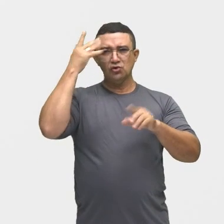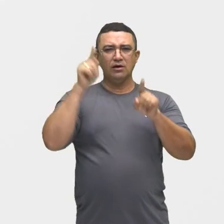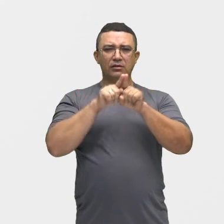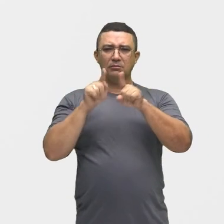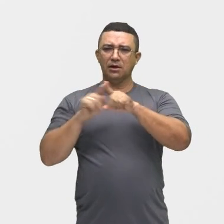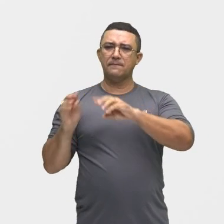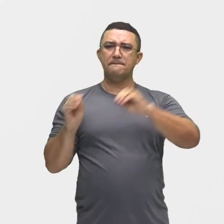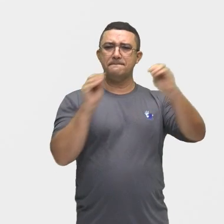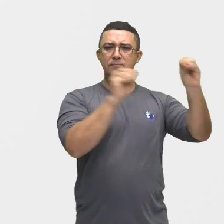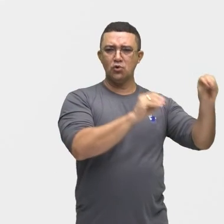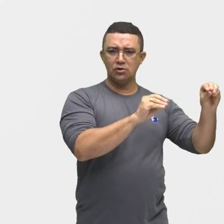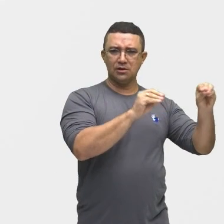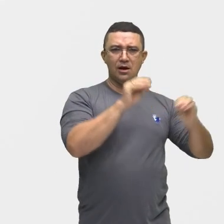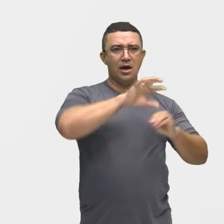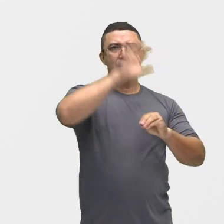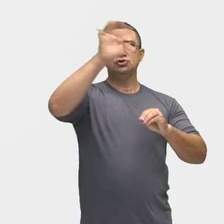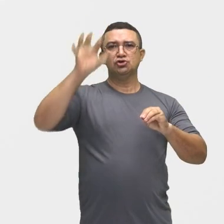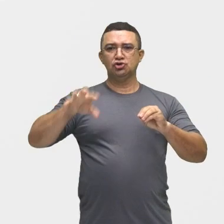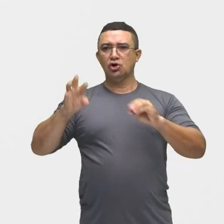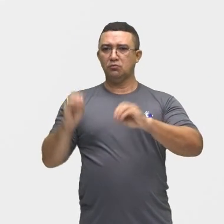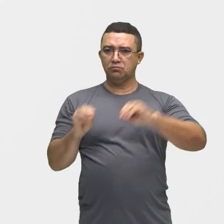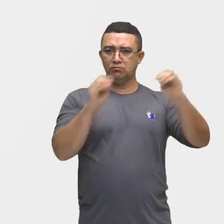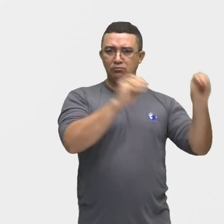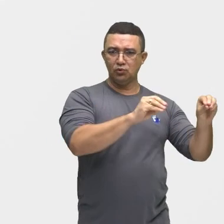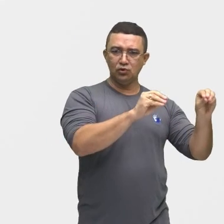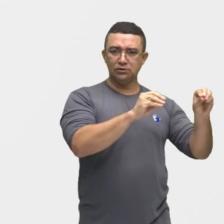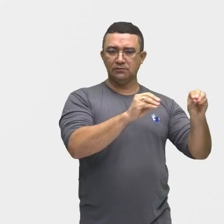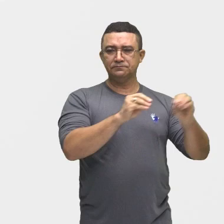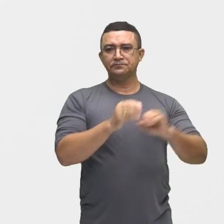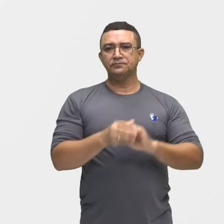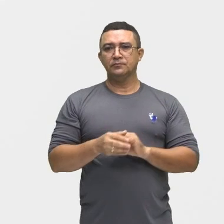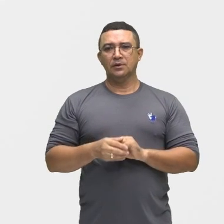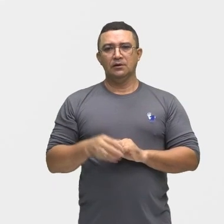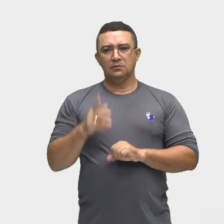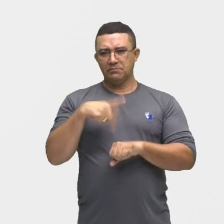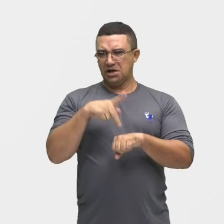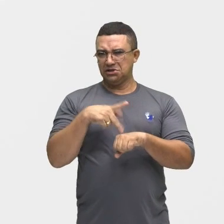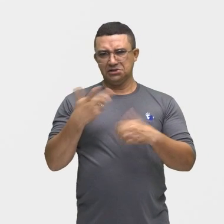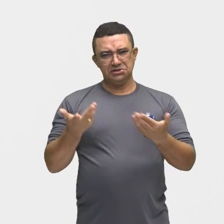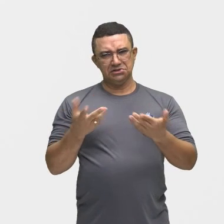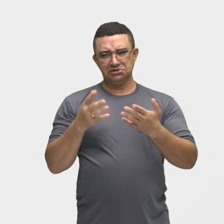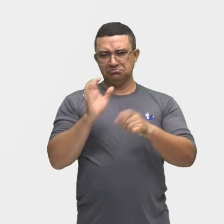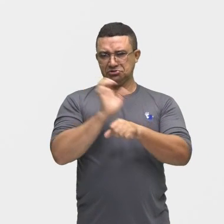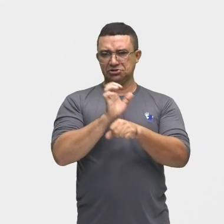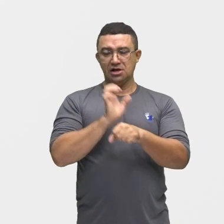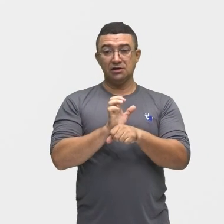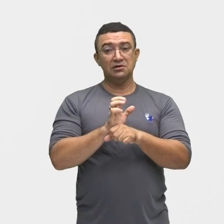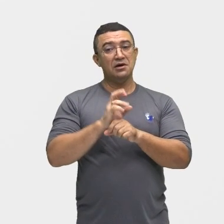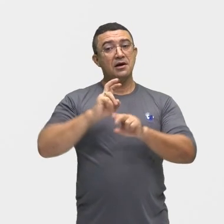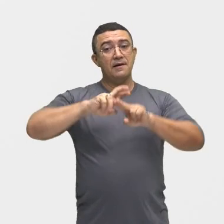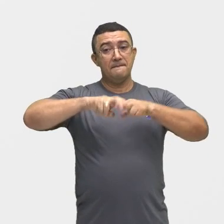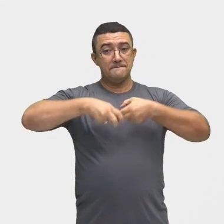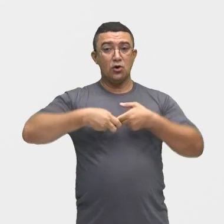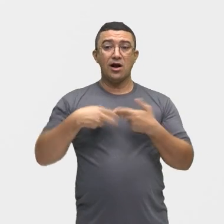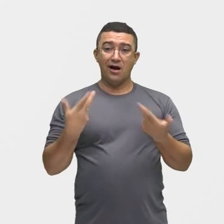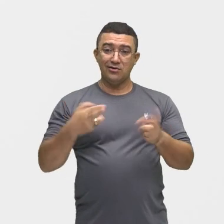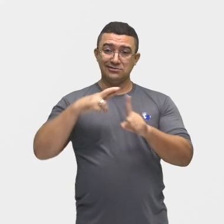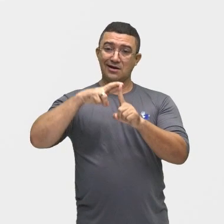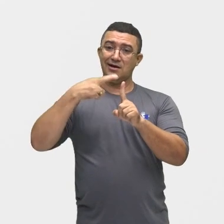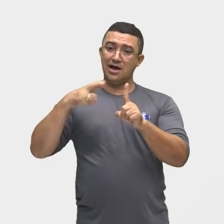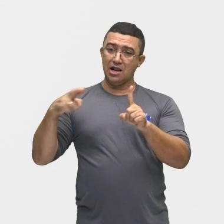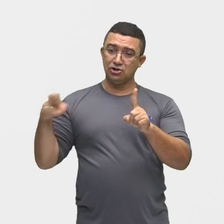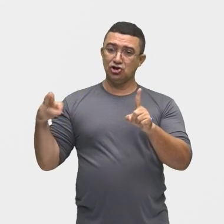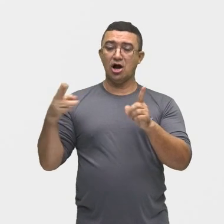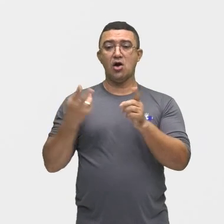retira de uma região, de uma cidade ou até mesmo de um país para o outro devido à questão da religião, a